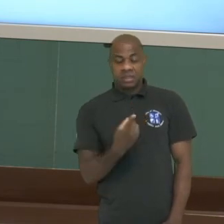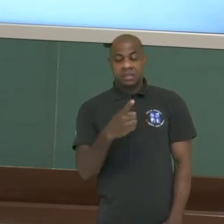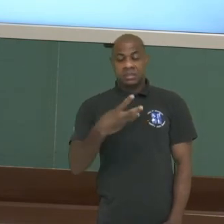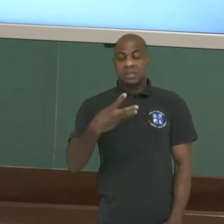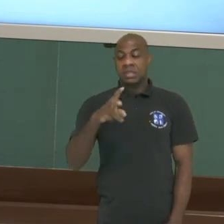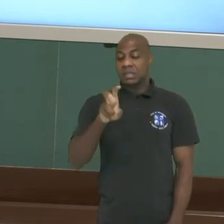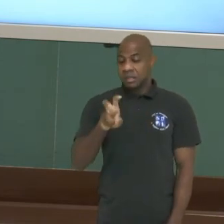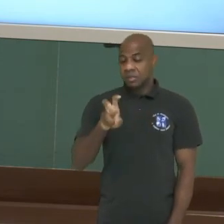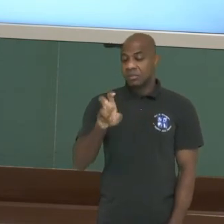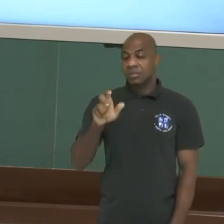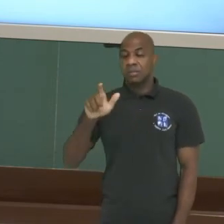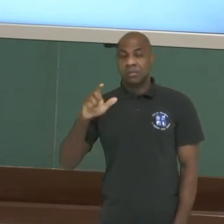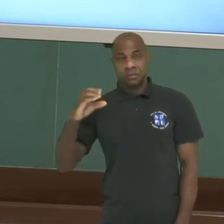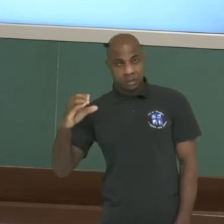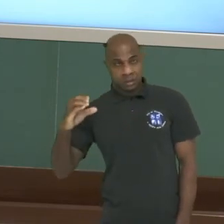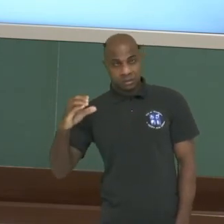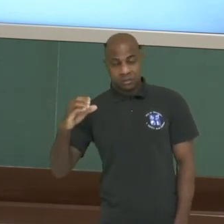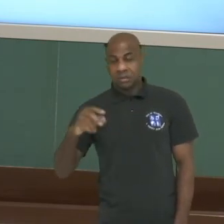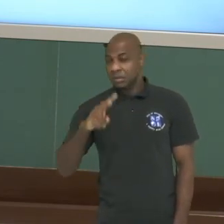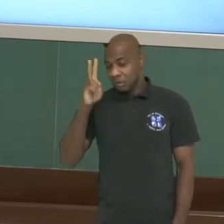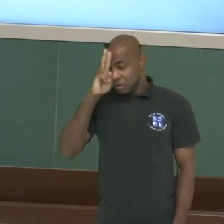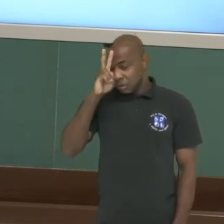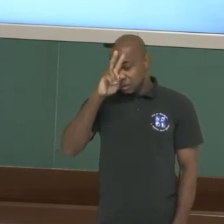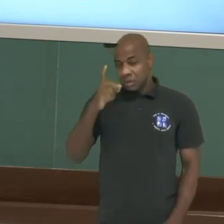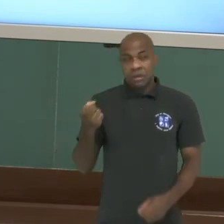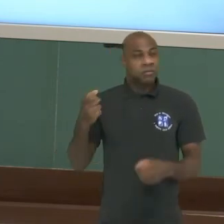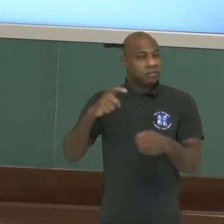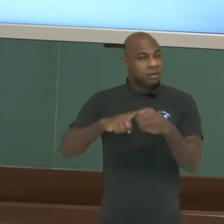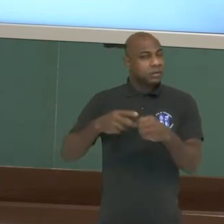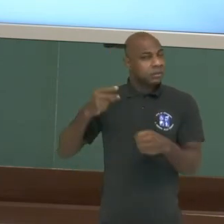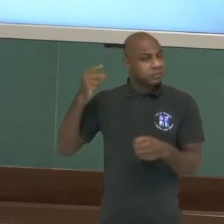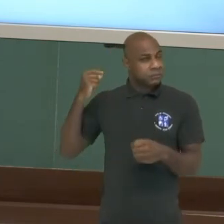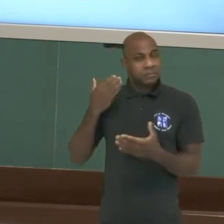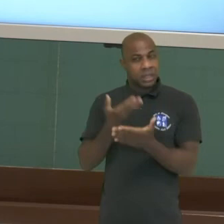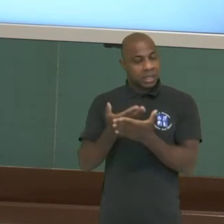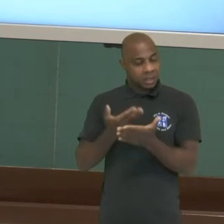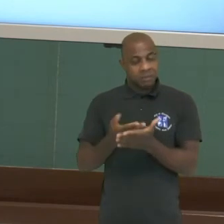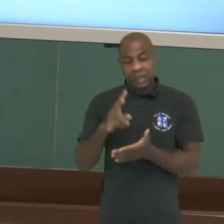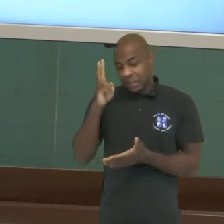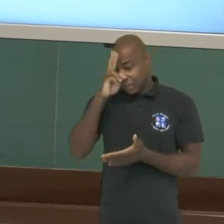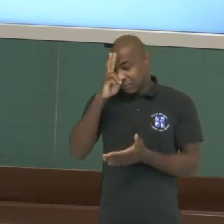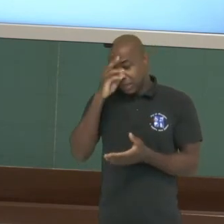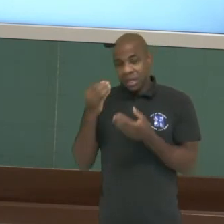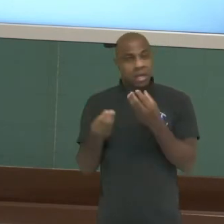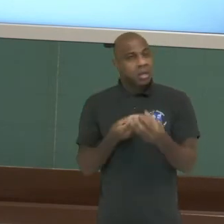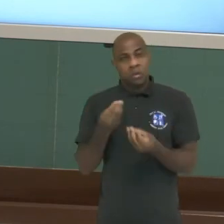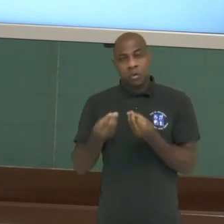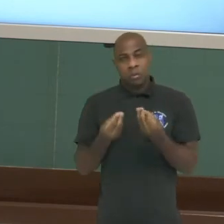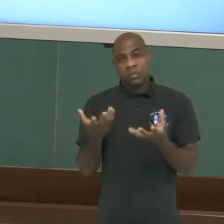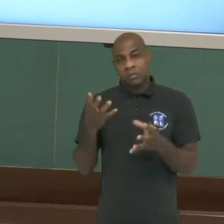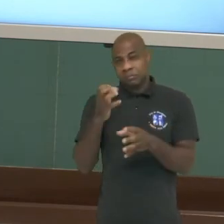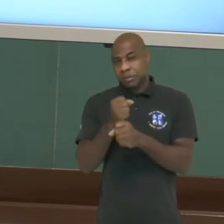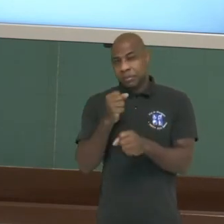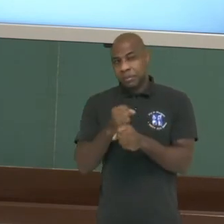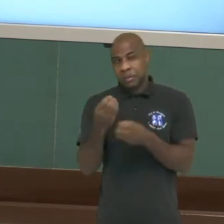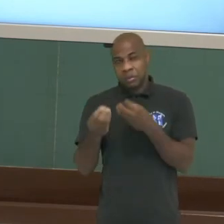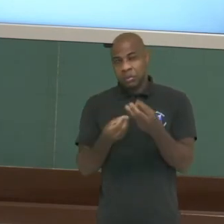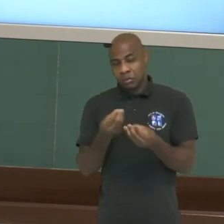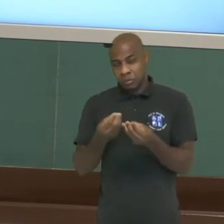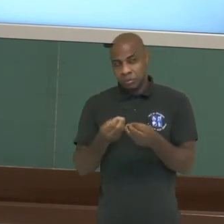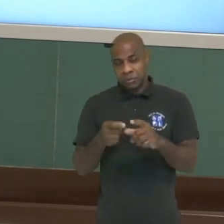graus. Quem não lembra, bota lá a cabeça para pensar, para lembrar como é que a gente pode determinar esse ângulo